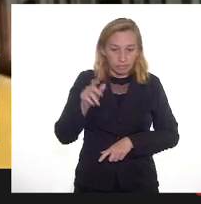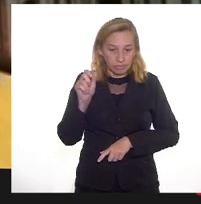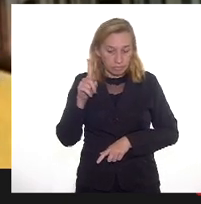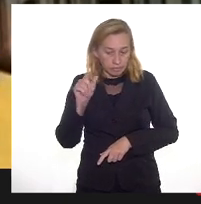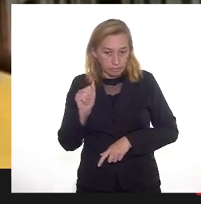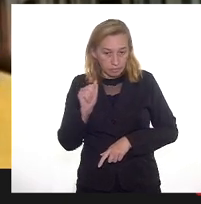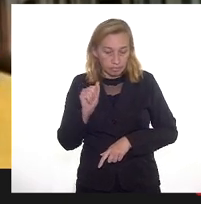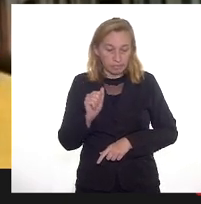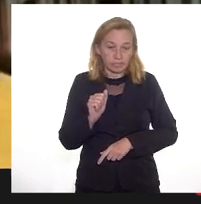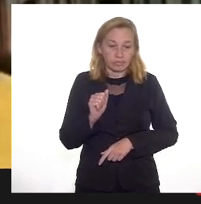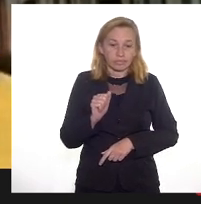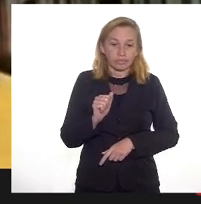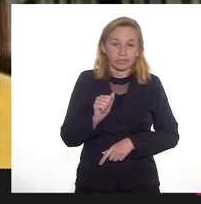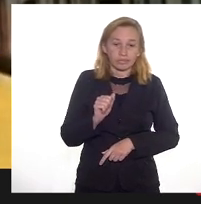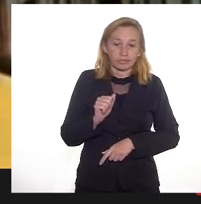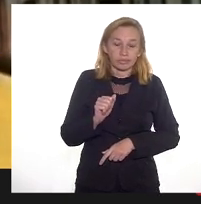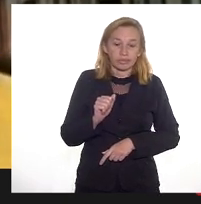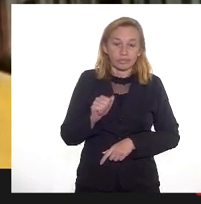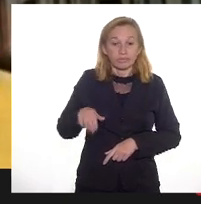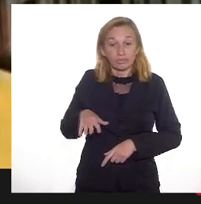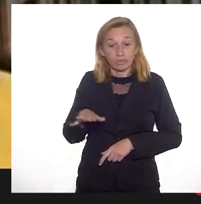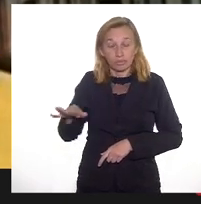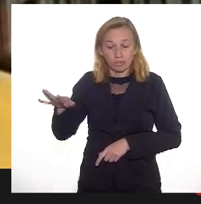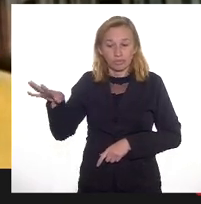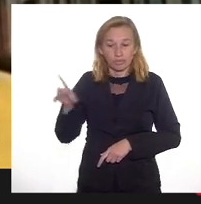Paula. No Morro do Dendê,